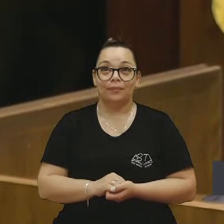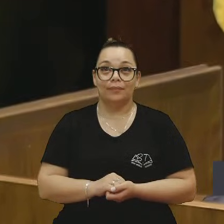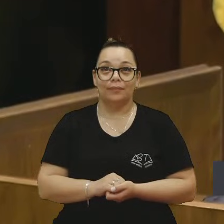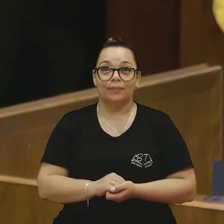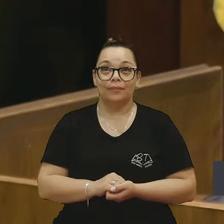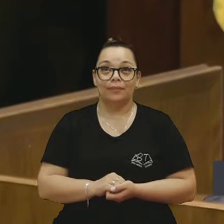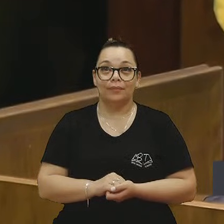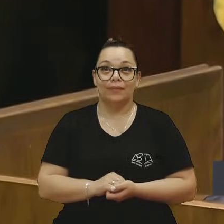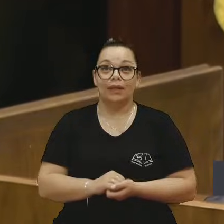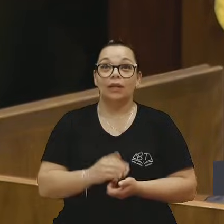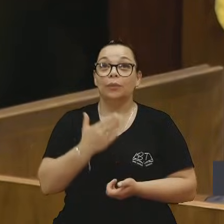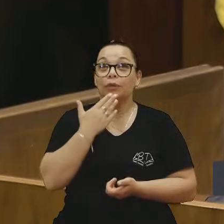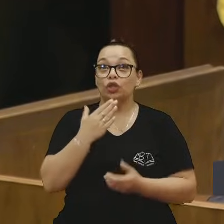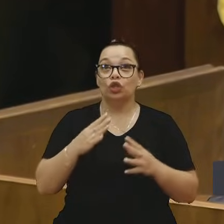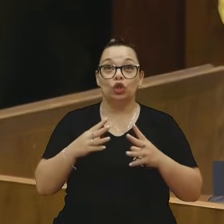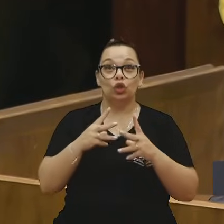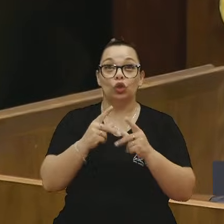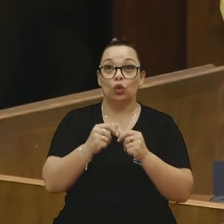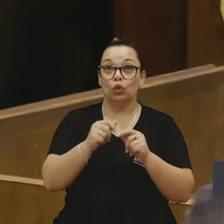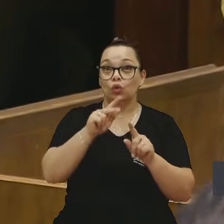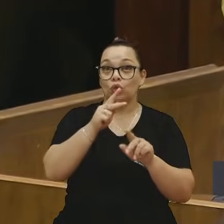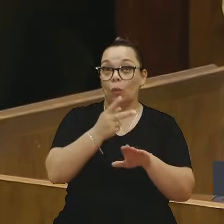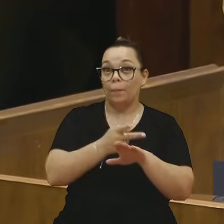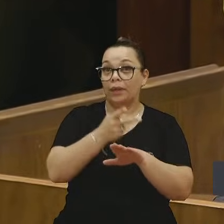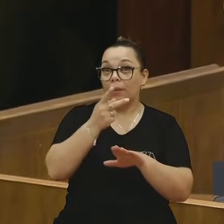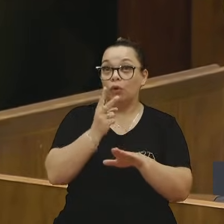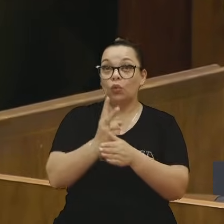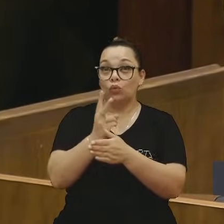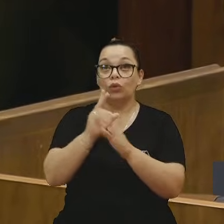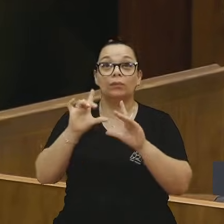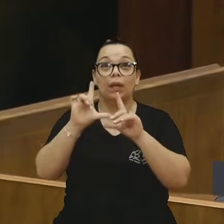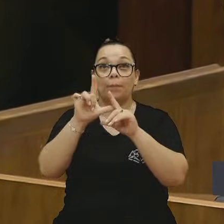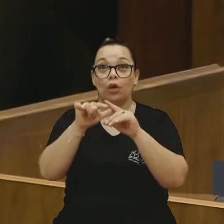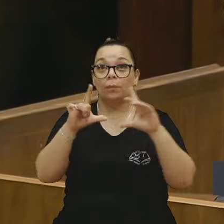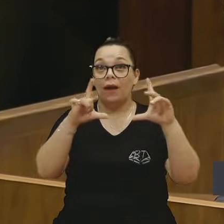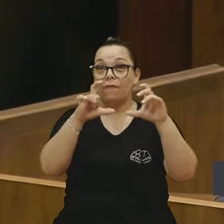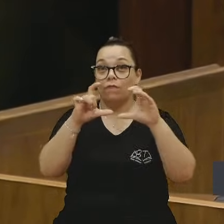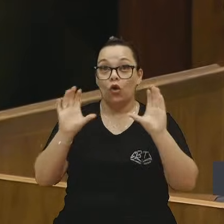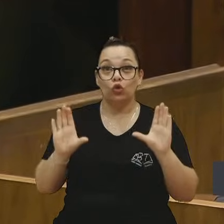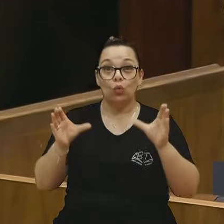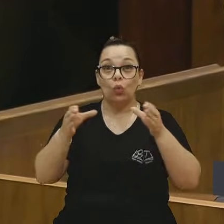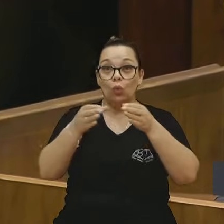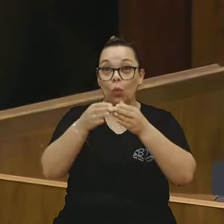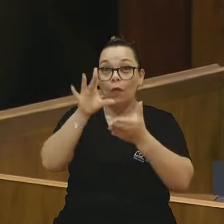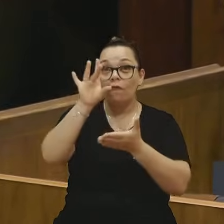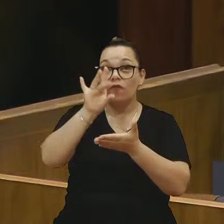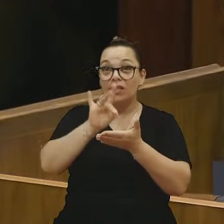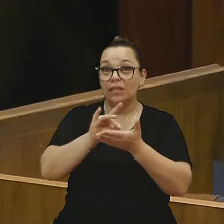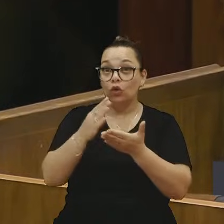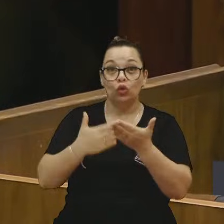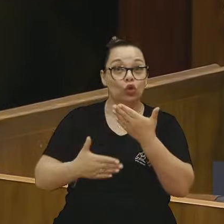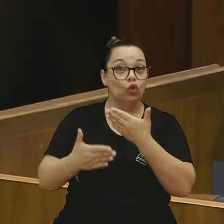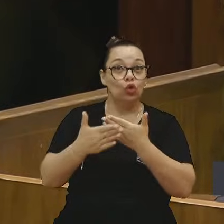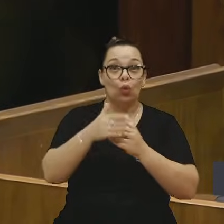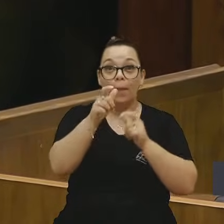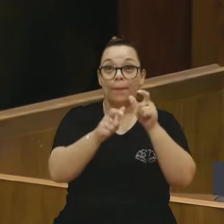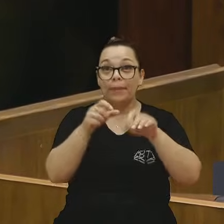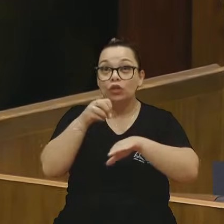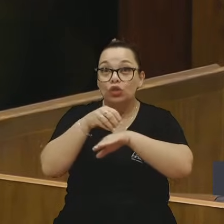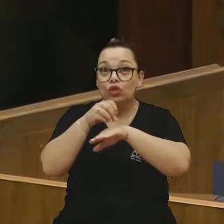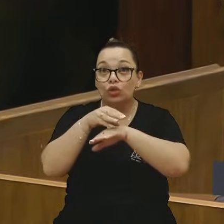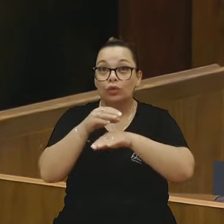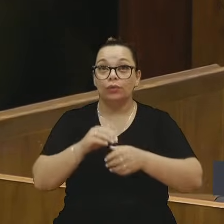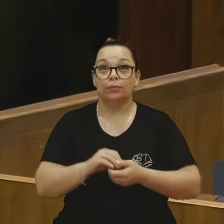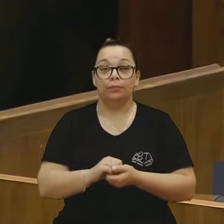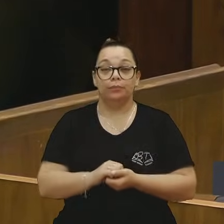A gente pede que todos os agraciados permaneçam, que depois a gente vai ter uma foto coletiva oficial com todos os vencedores.